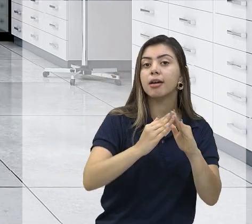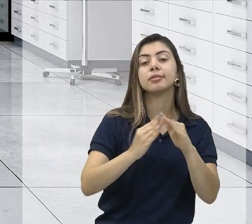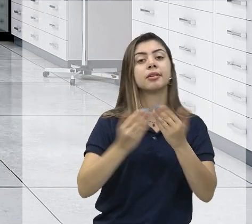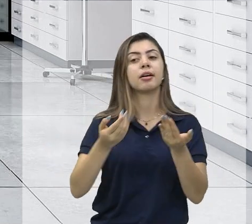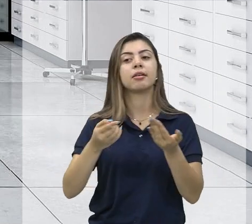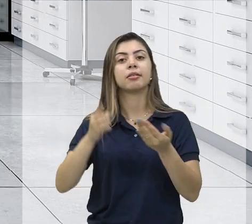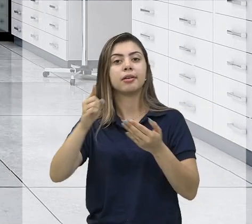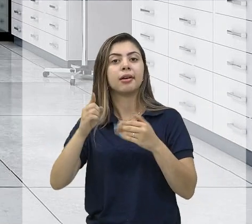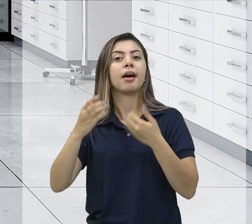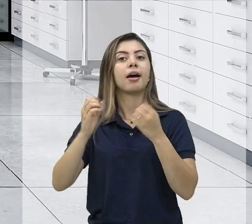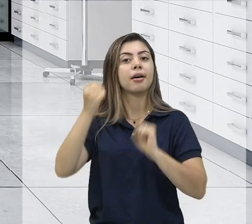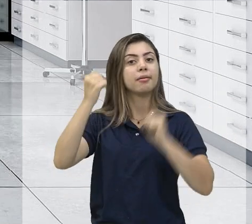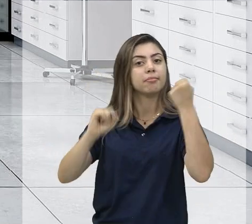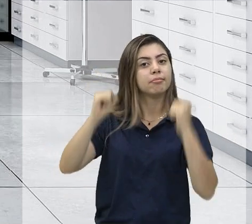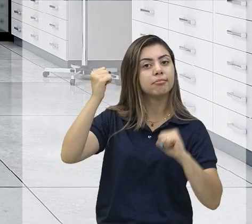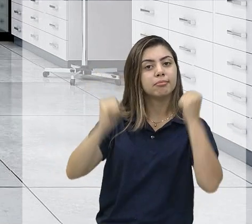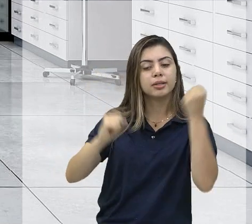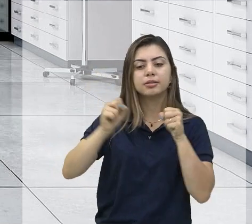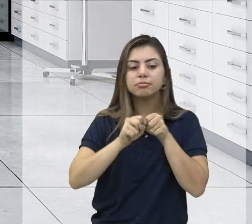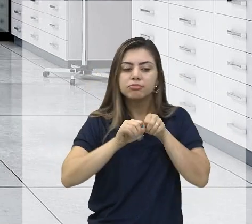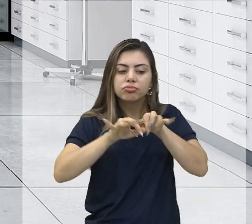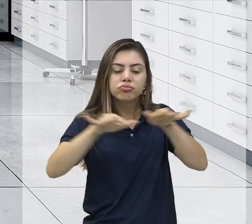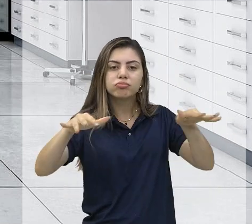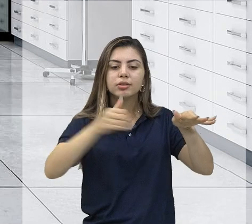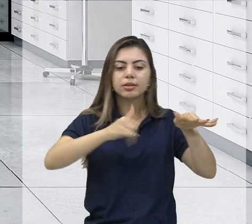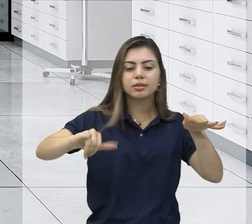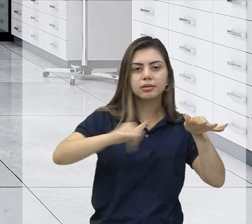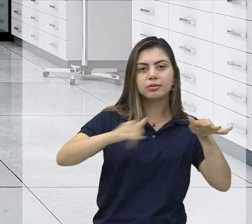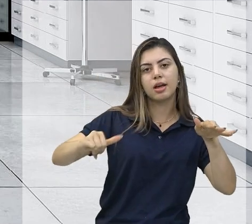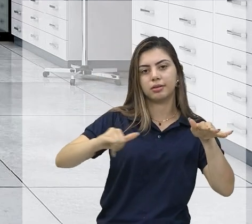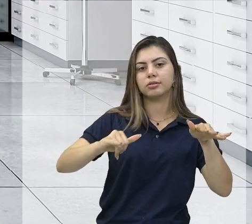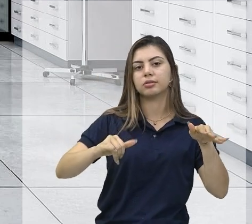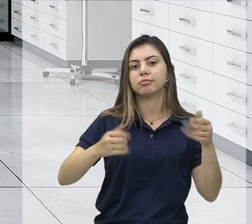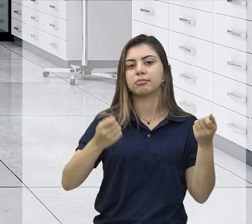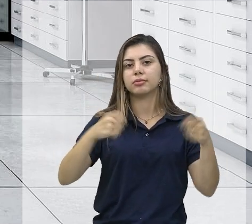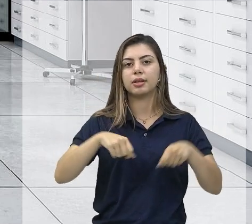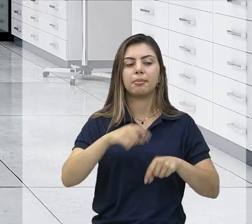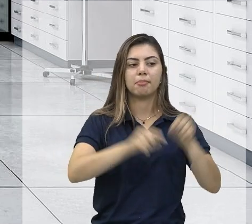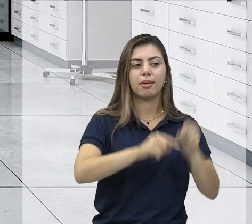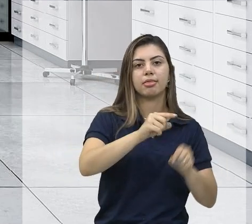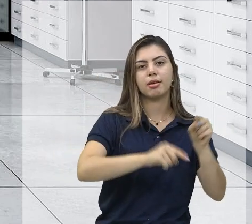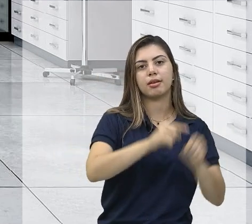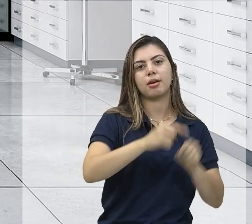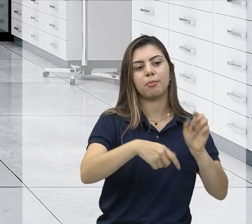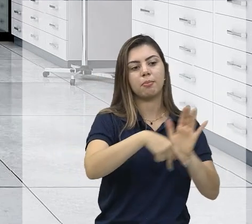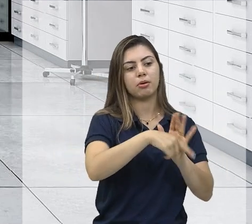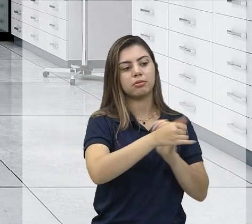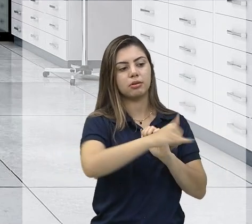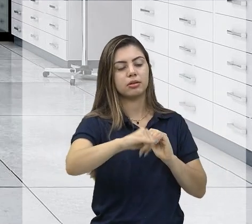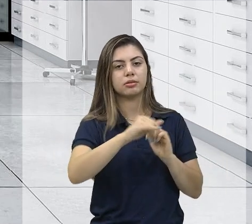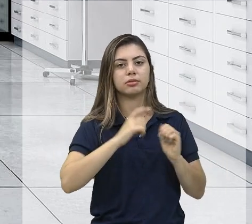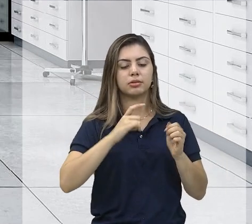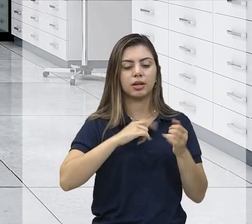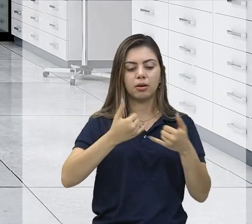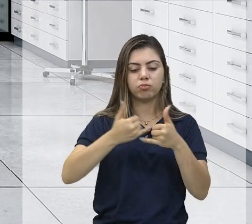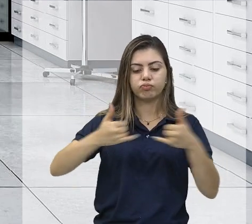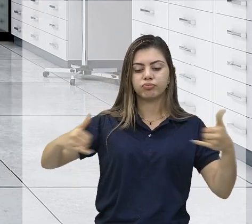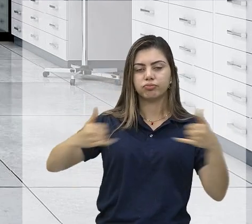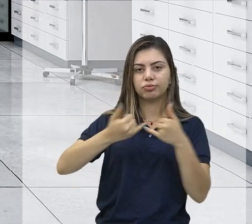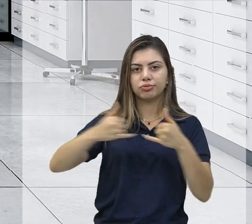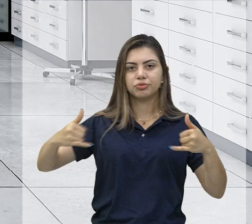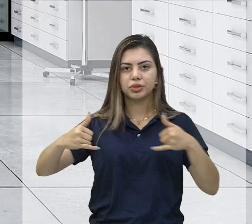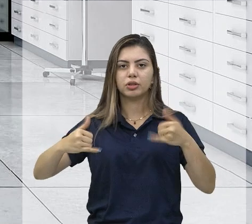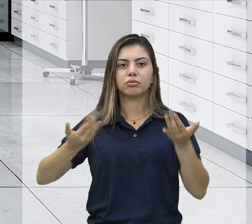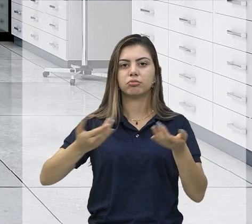indústrias, conectando diversos dispositivos elétricos por meio de fios condutores, conectores